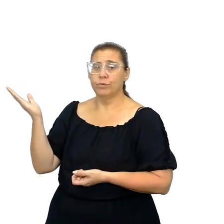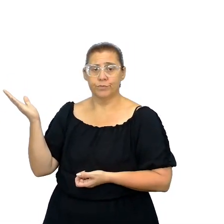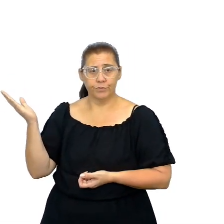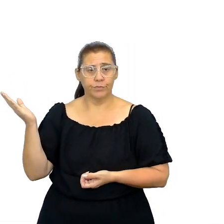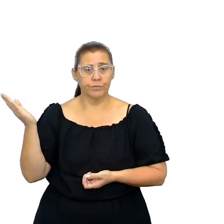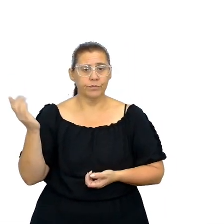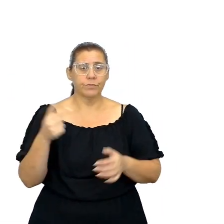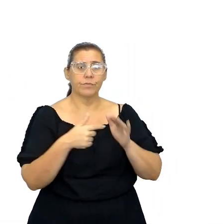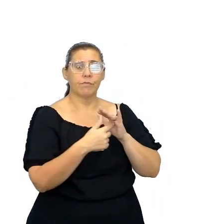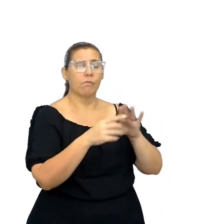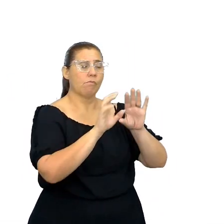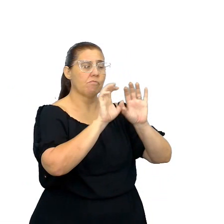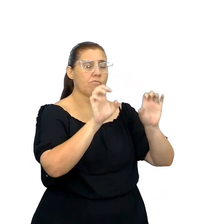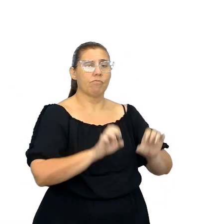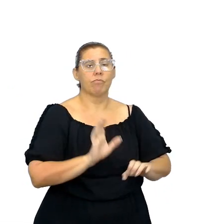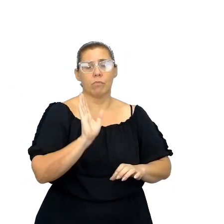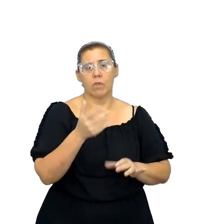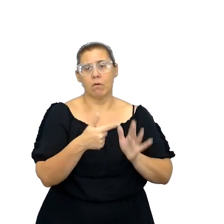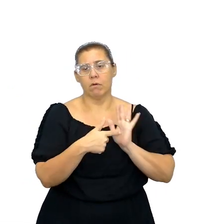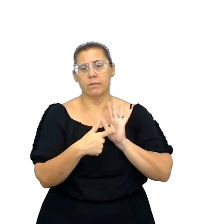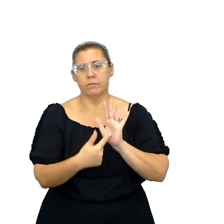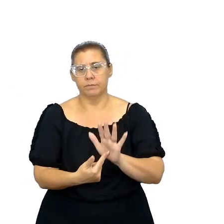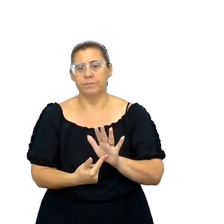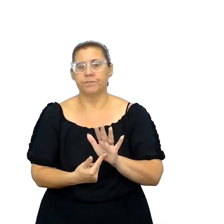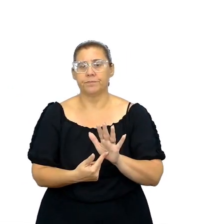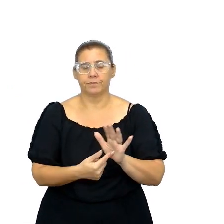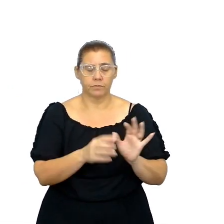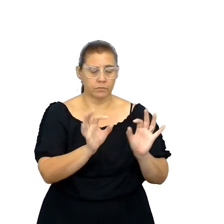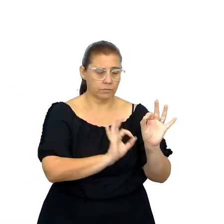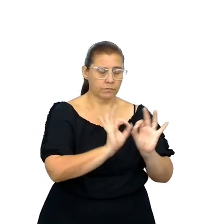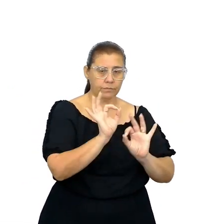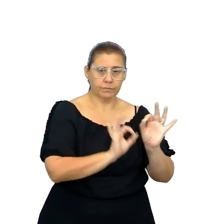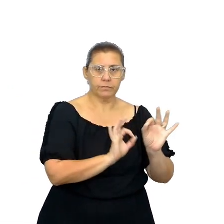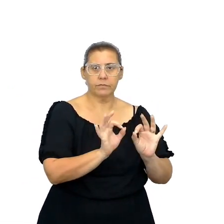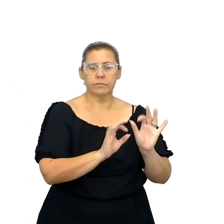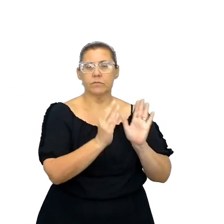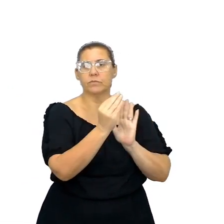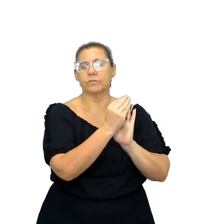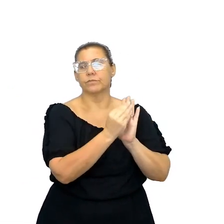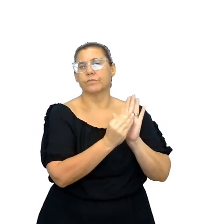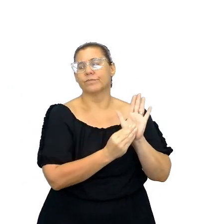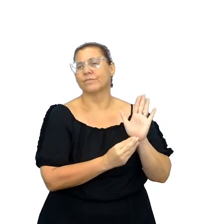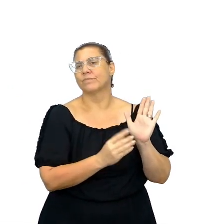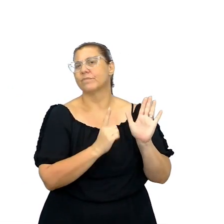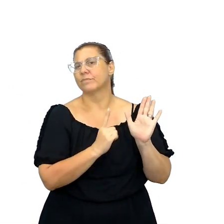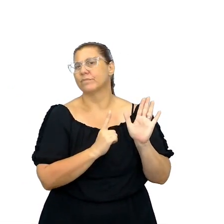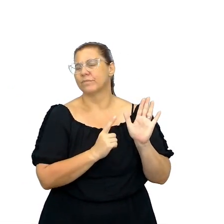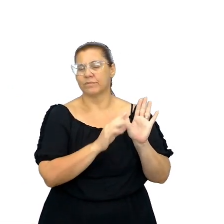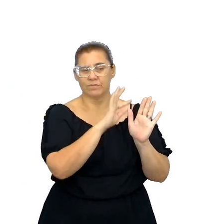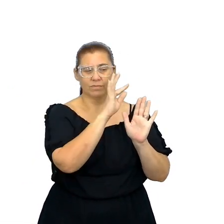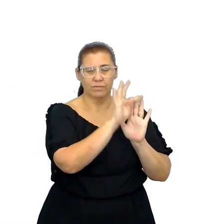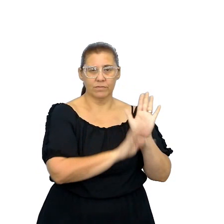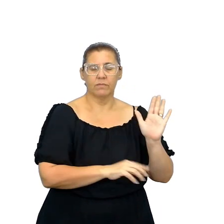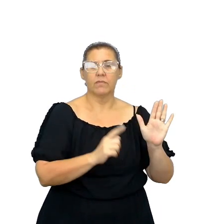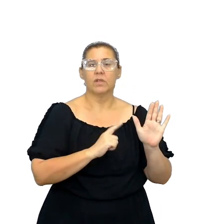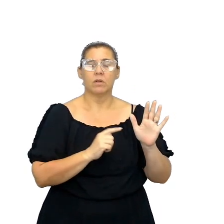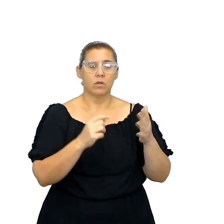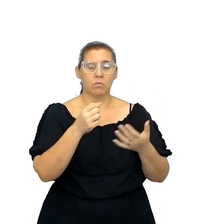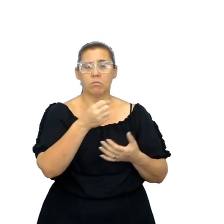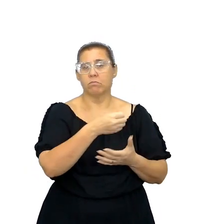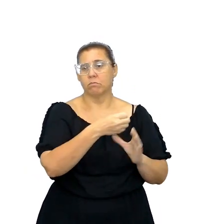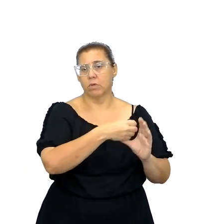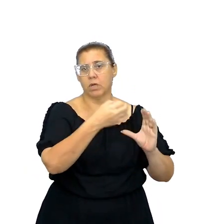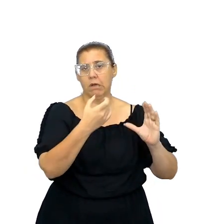aquela estrutura que nós já falamos sobre a estrutura composicional do texto, nós temos aqui como elemento,